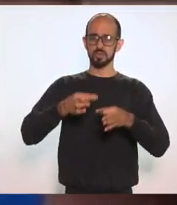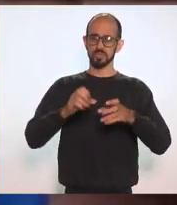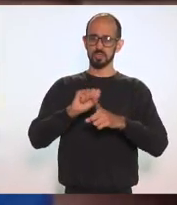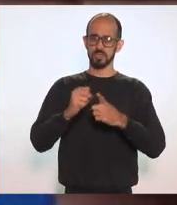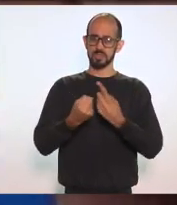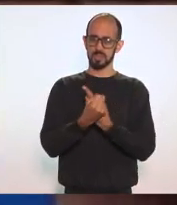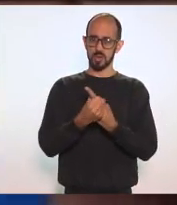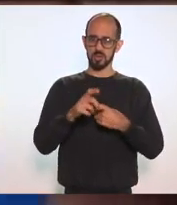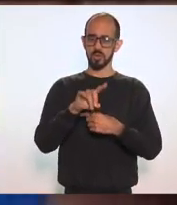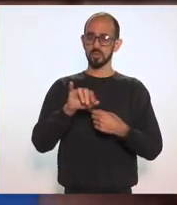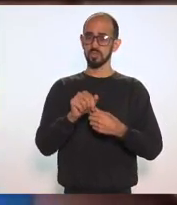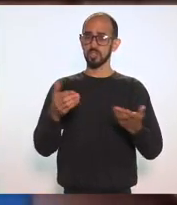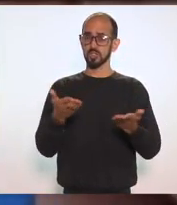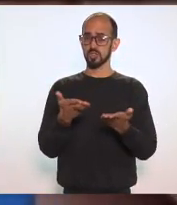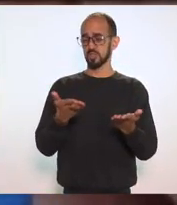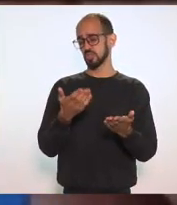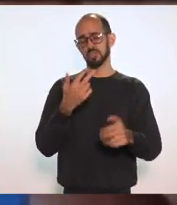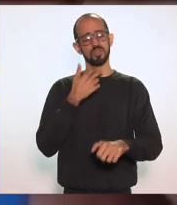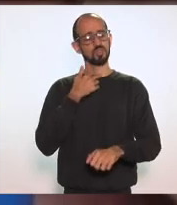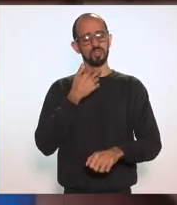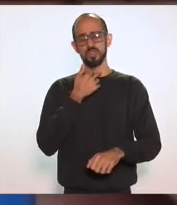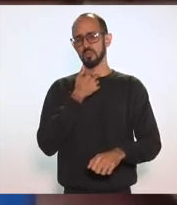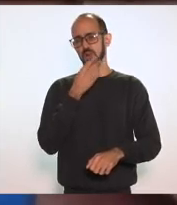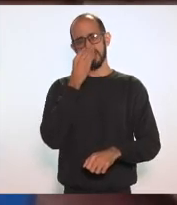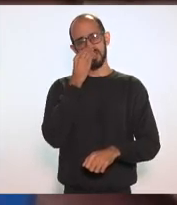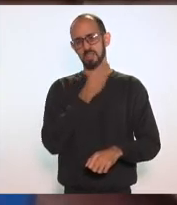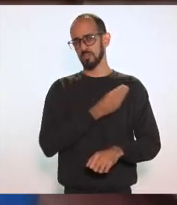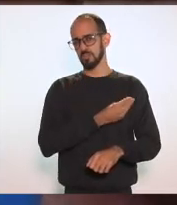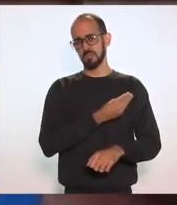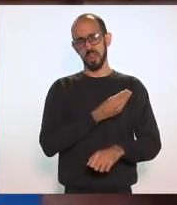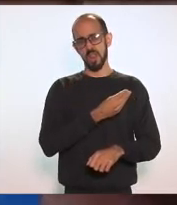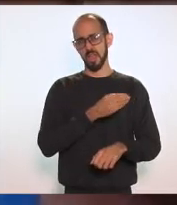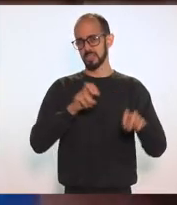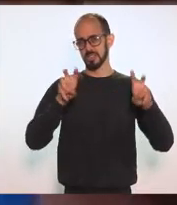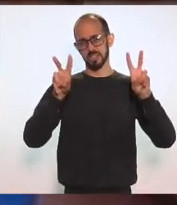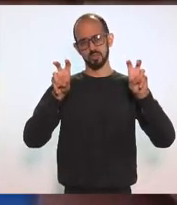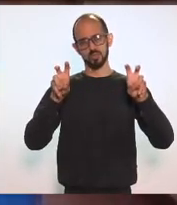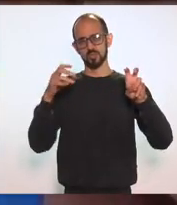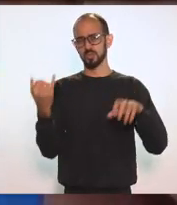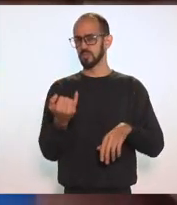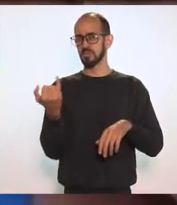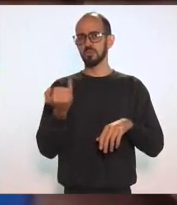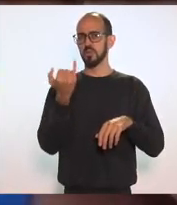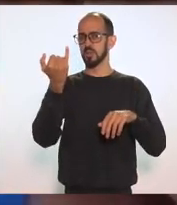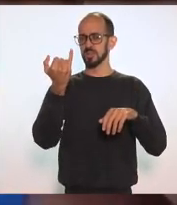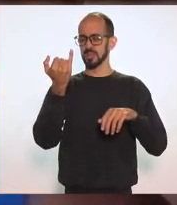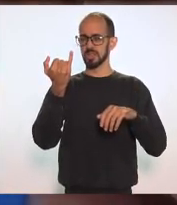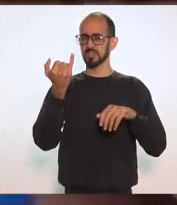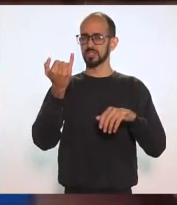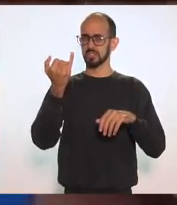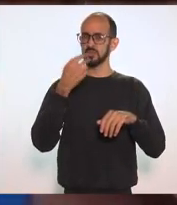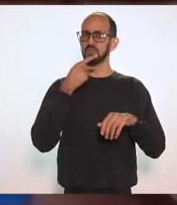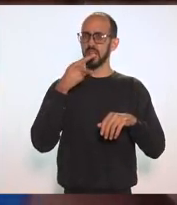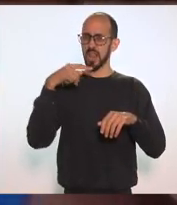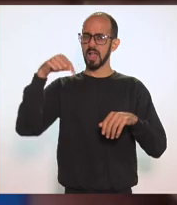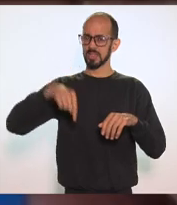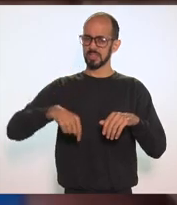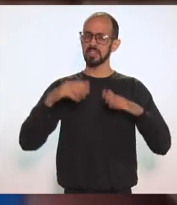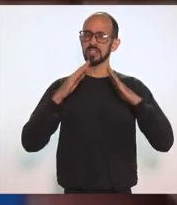dia, nós não poderíamos deixar de ressaltar a importância dessa casa trazer, ainda